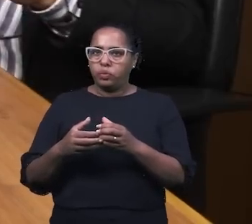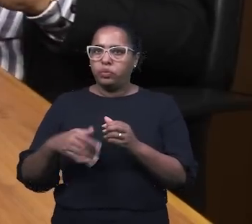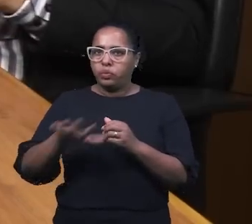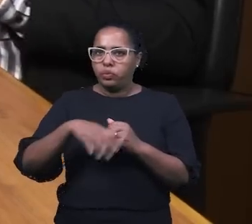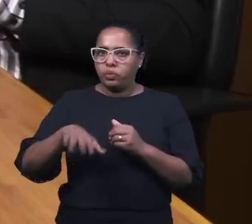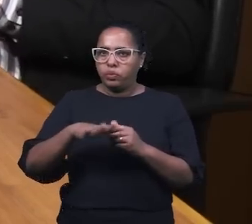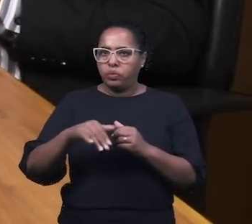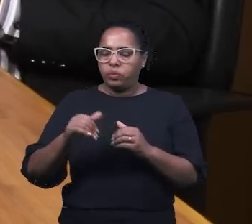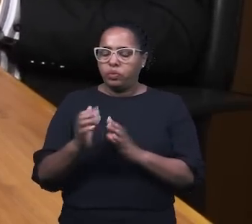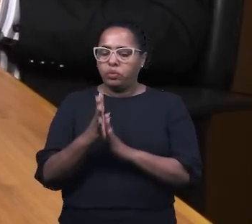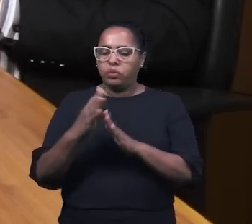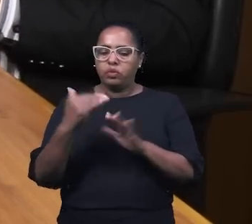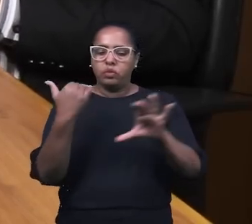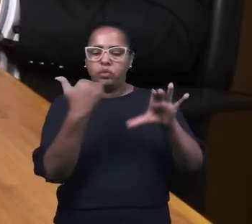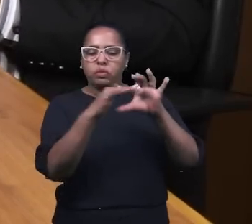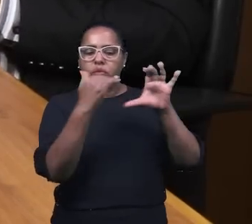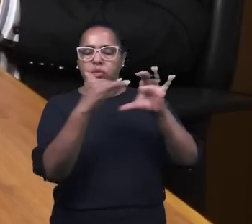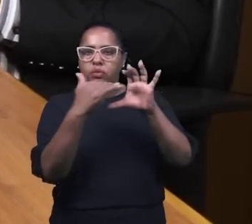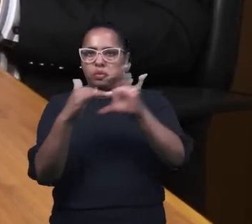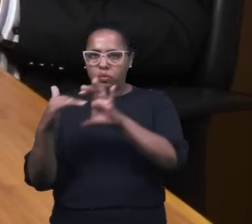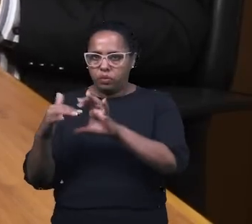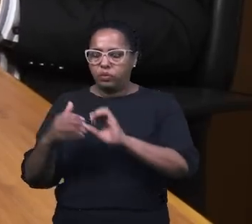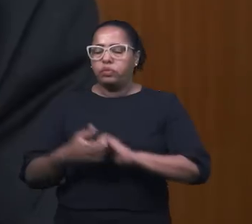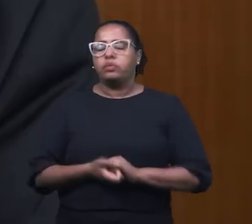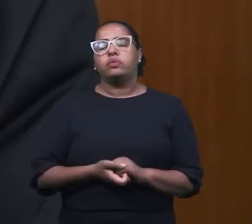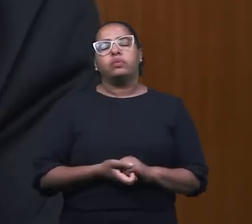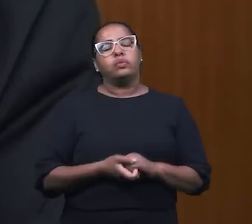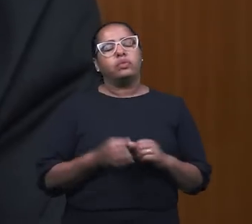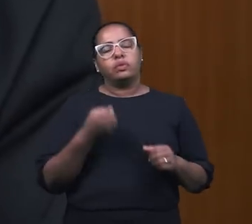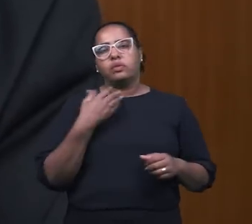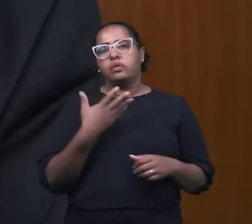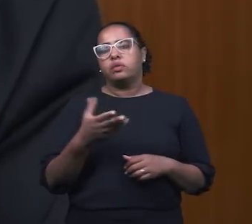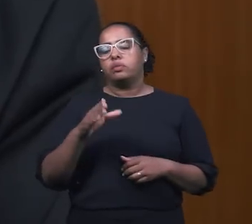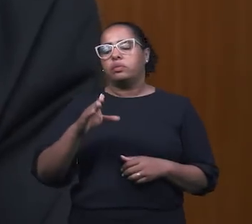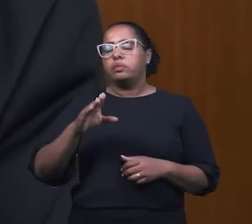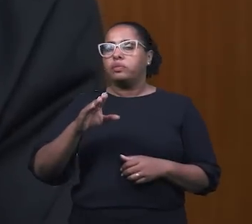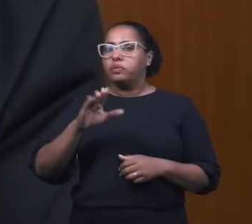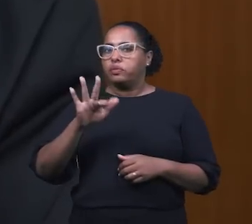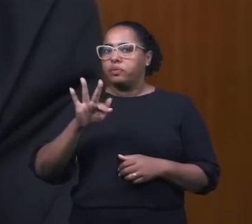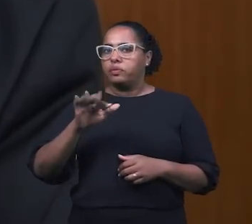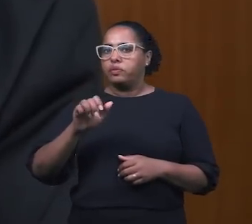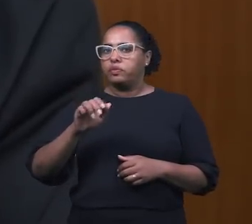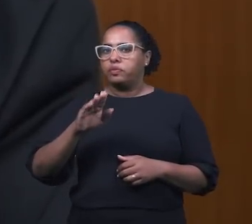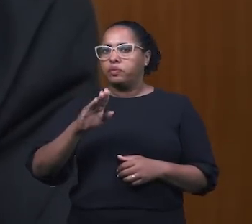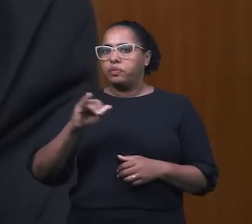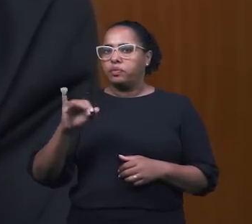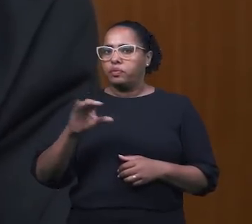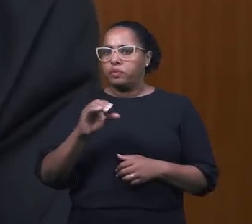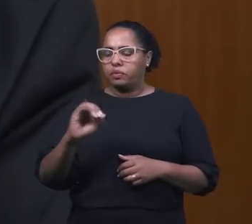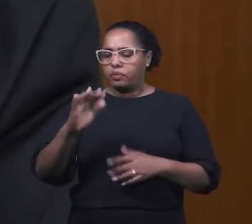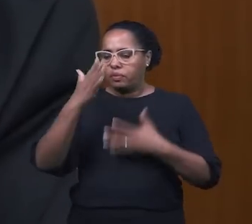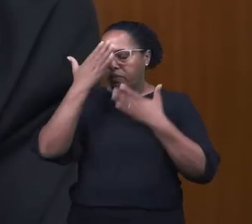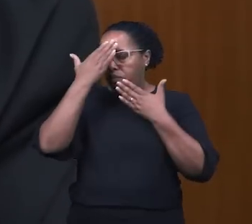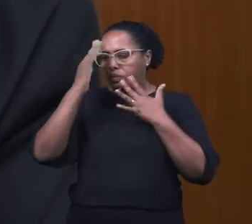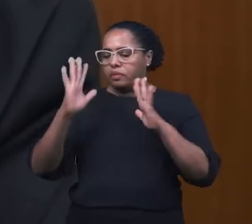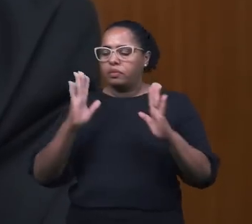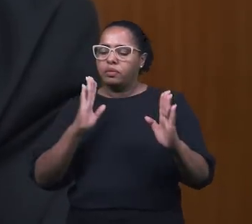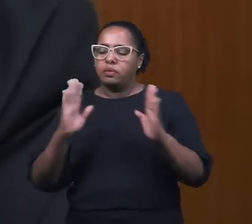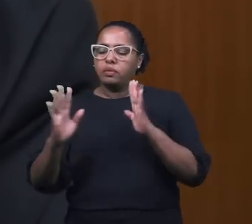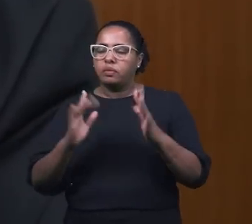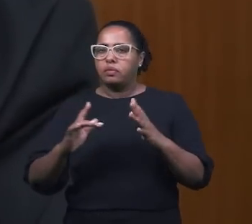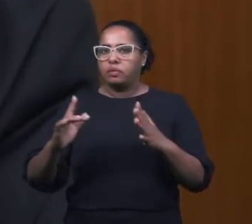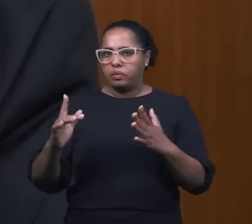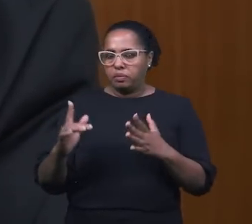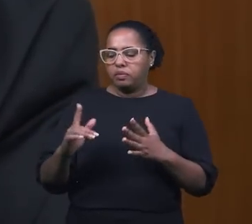para que seja também comercializado ali nas livrarias. Muito bem, Fábio, eu quero te agradecer por esse tempo que você